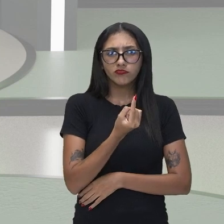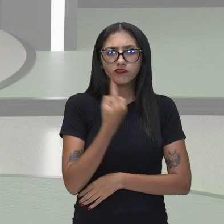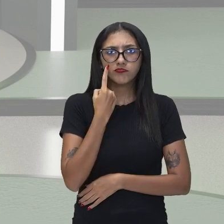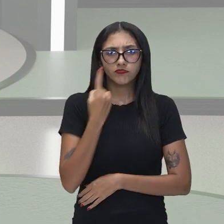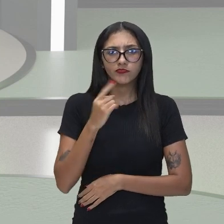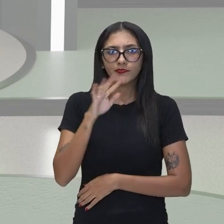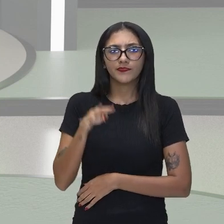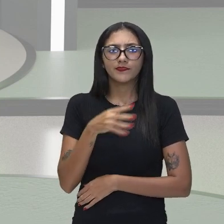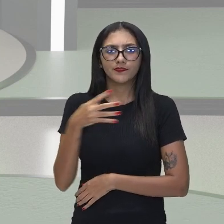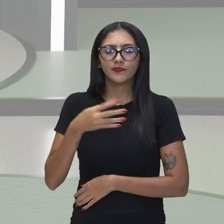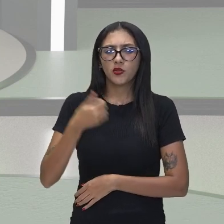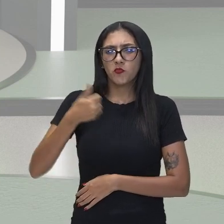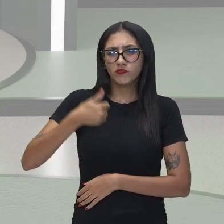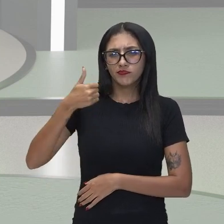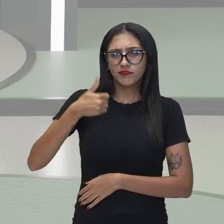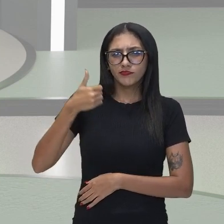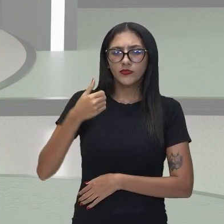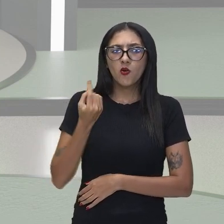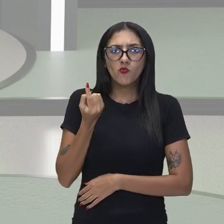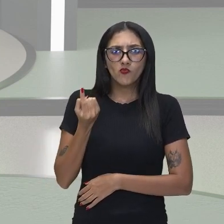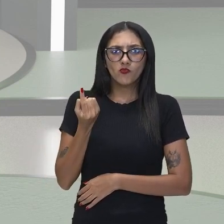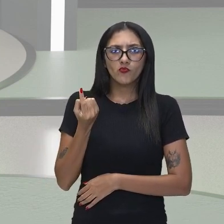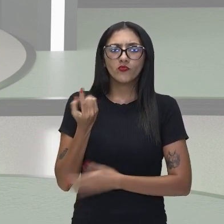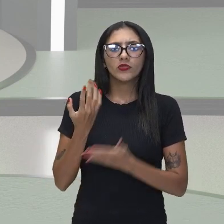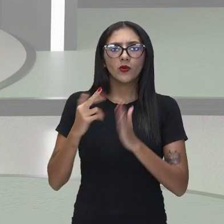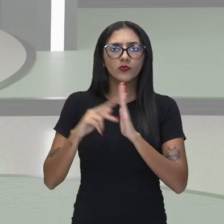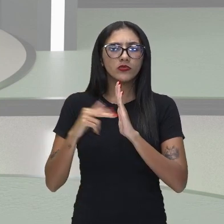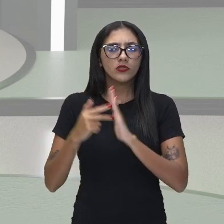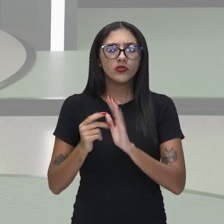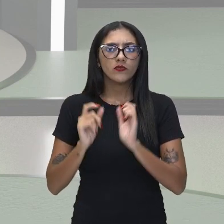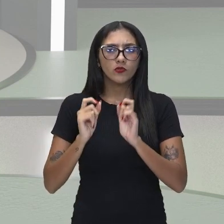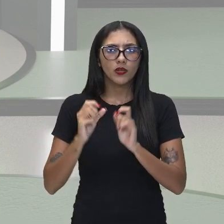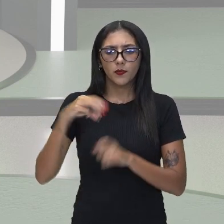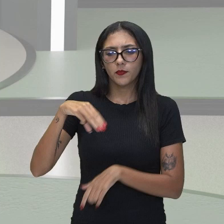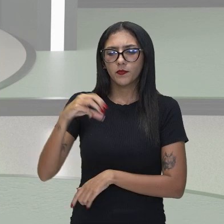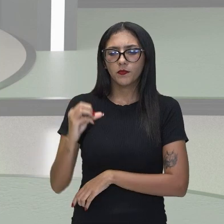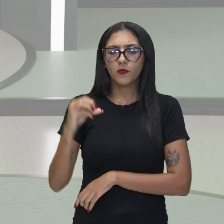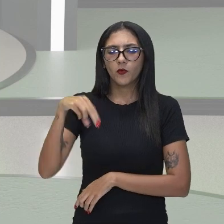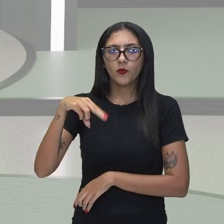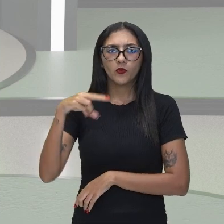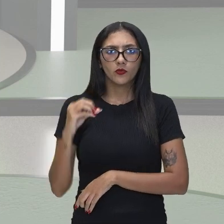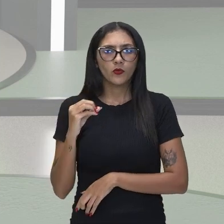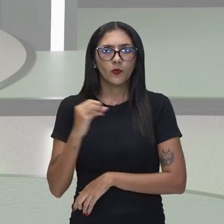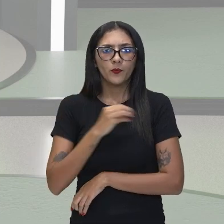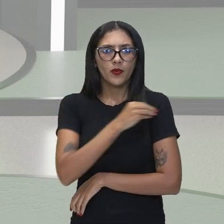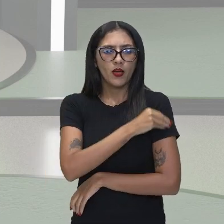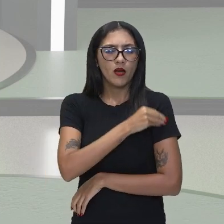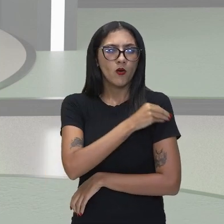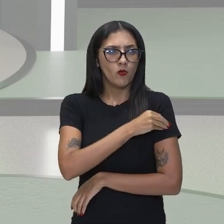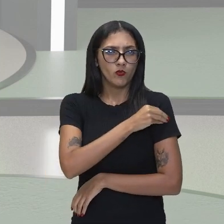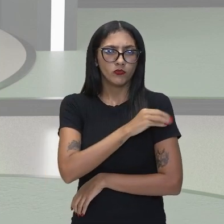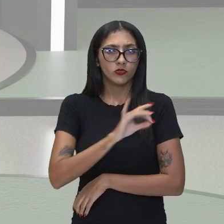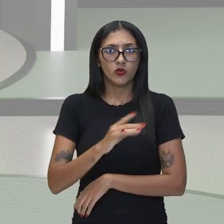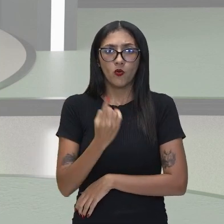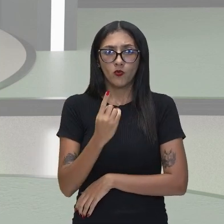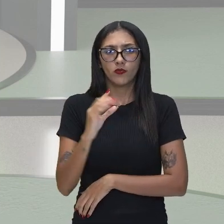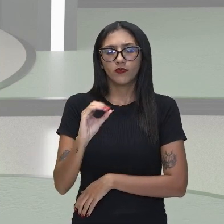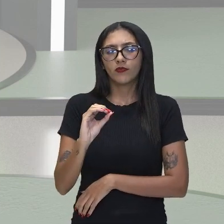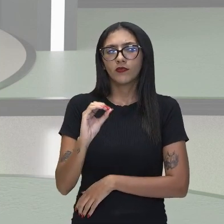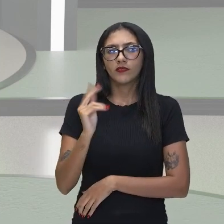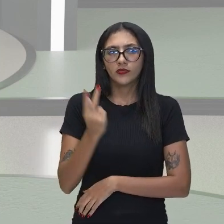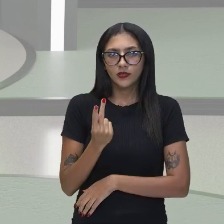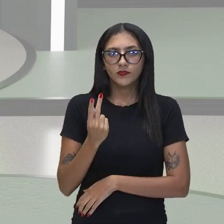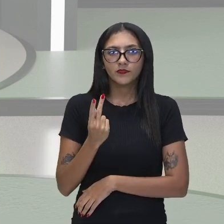na frente, quer dizer que ele é um monoálcool, só tem uma hidroxila. Isso é importante para